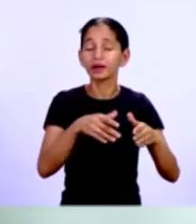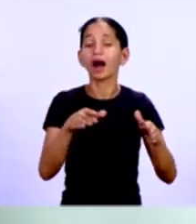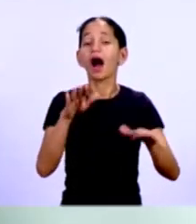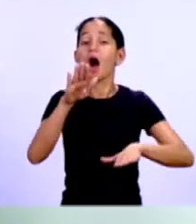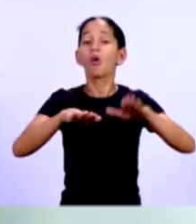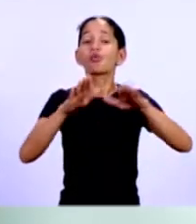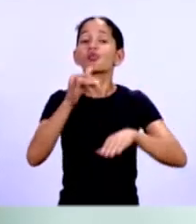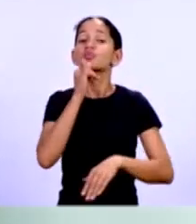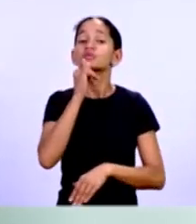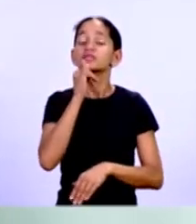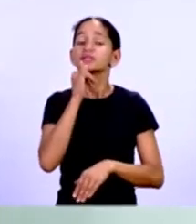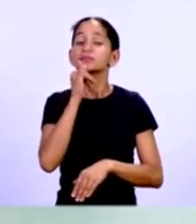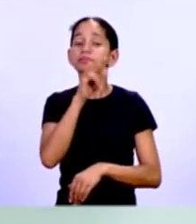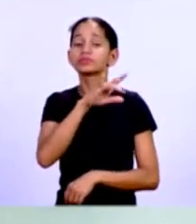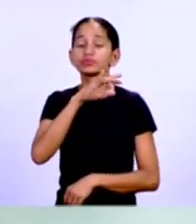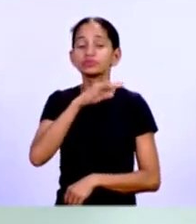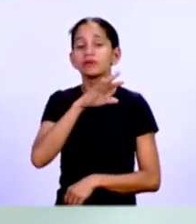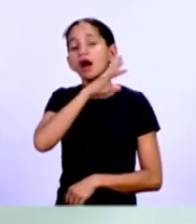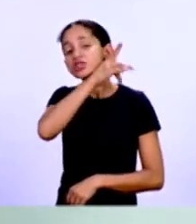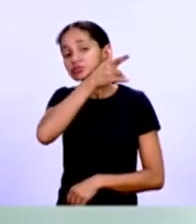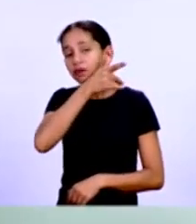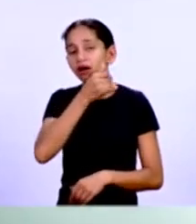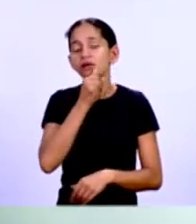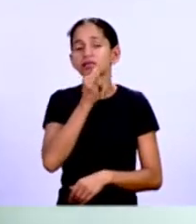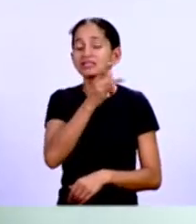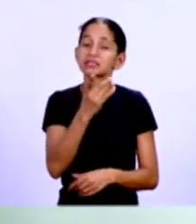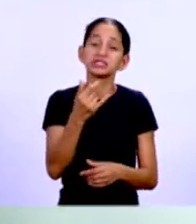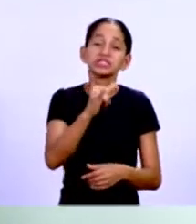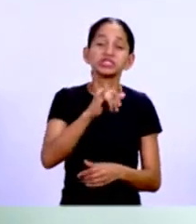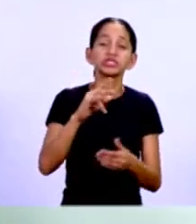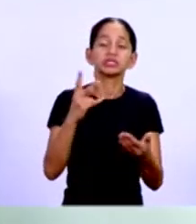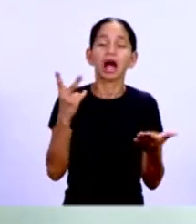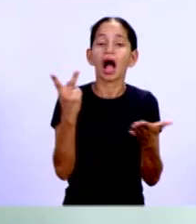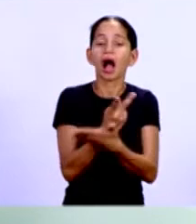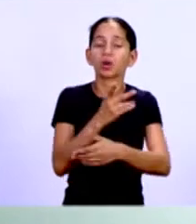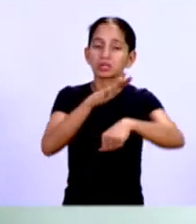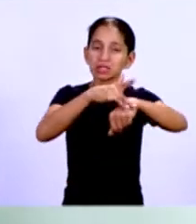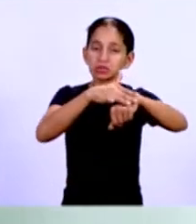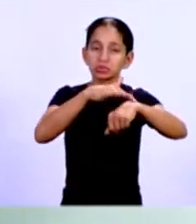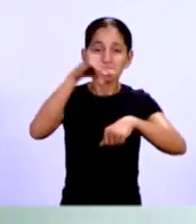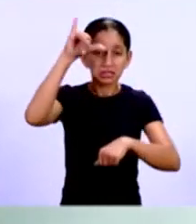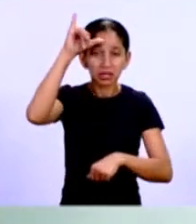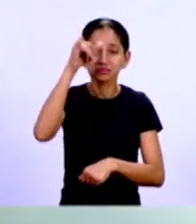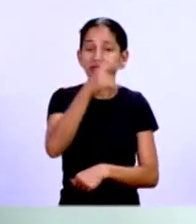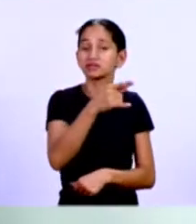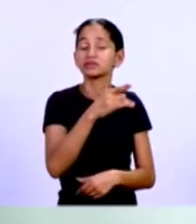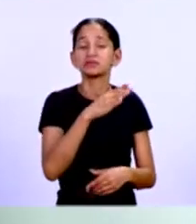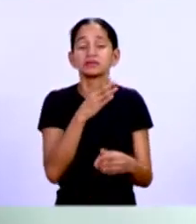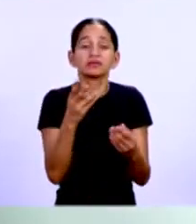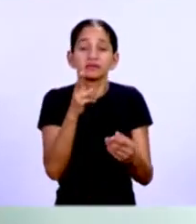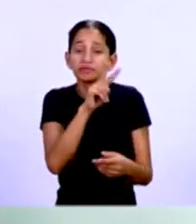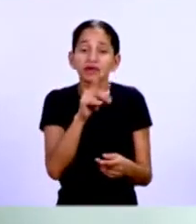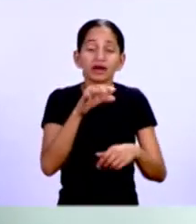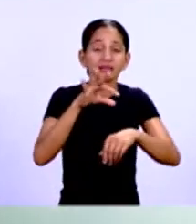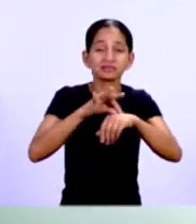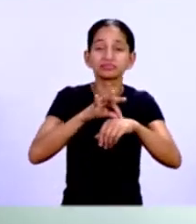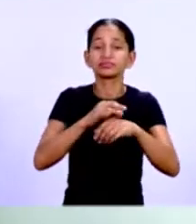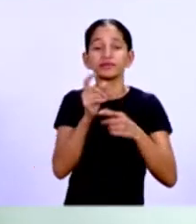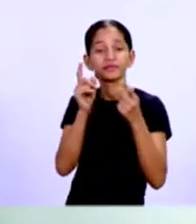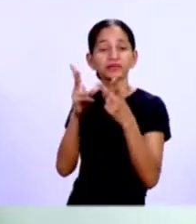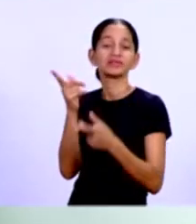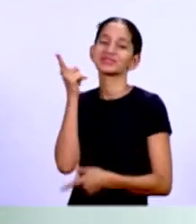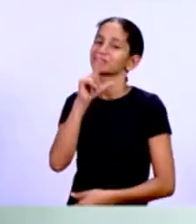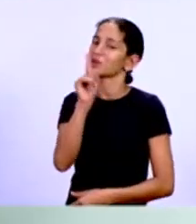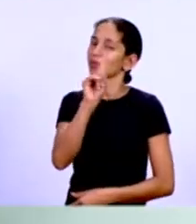a esse mercado, por exemplo, de acontecer um caso de febre aftosa, que vai afetar a aceitação do nosso produto nos